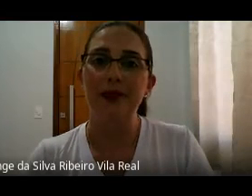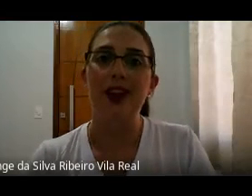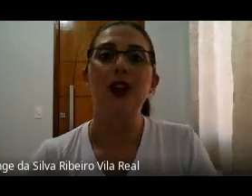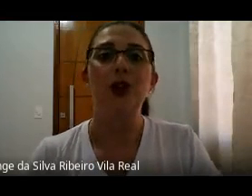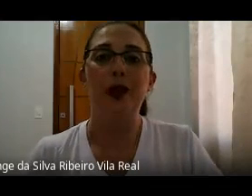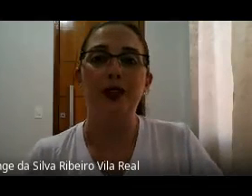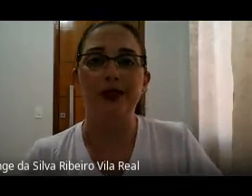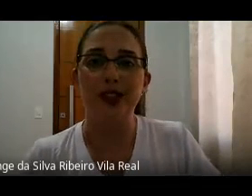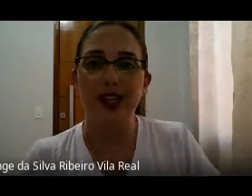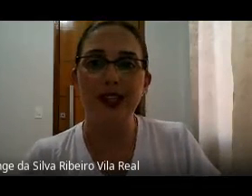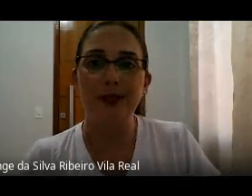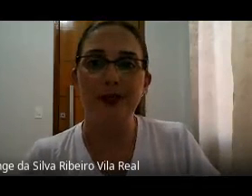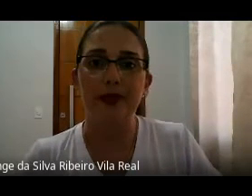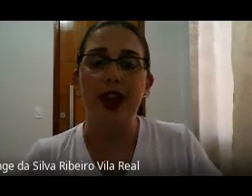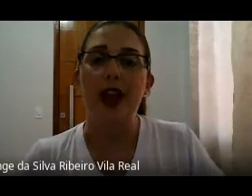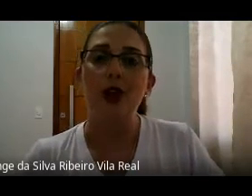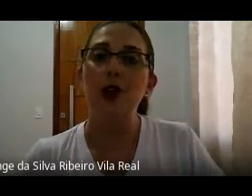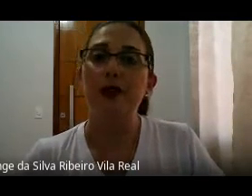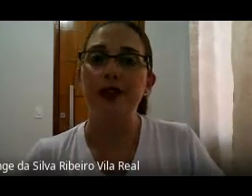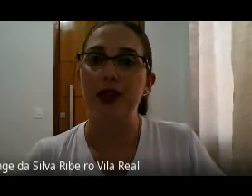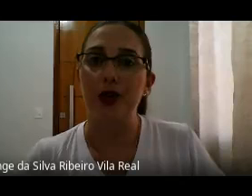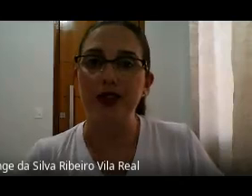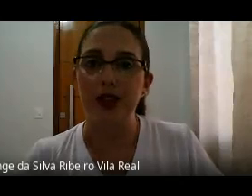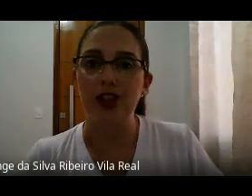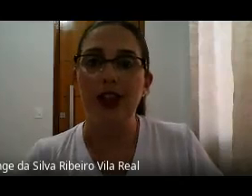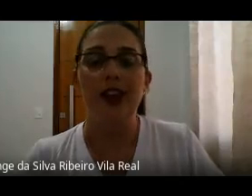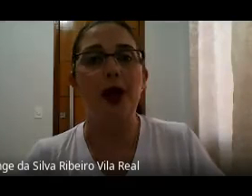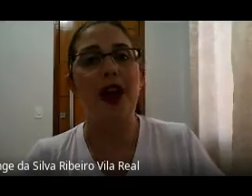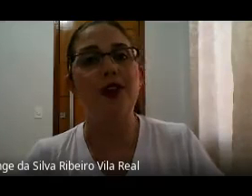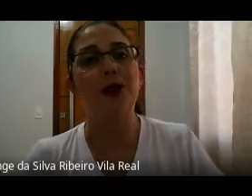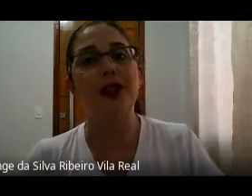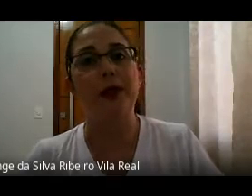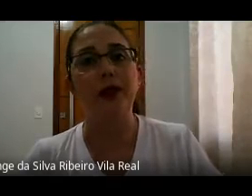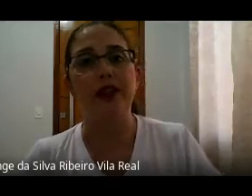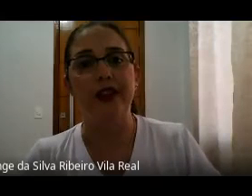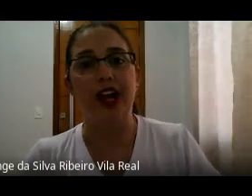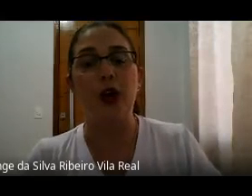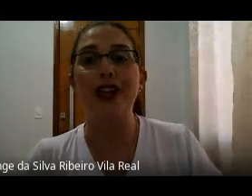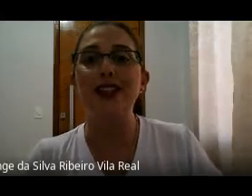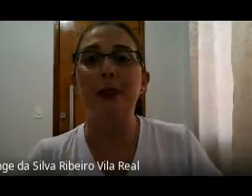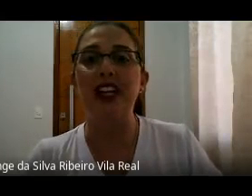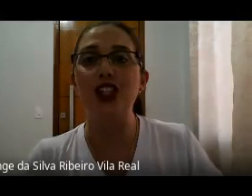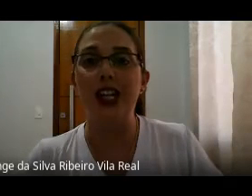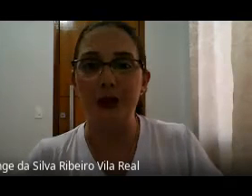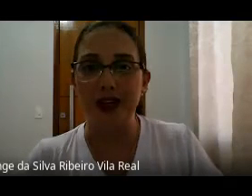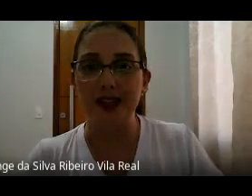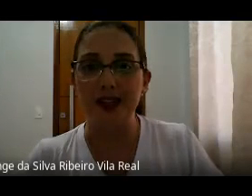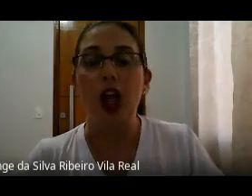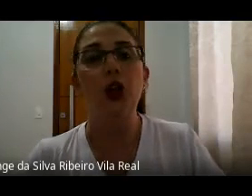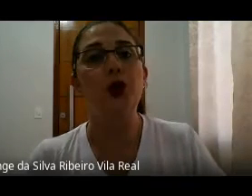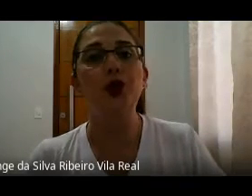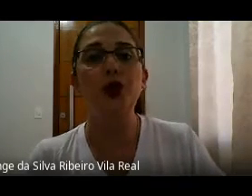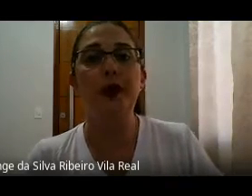Olá, tudo bem com vocês? Eu sou a professora Rosângela, trabalho na UCP Univale com a disciplina de